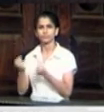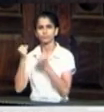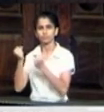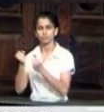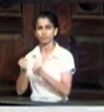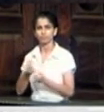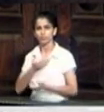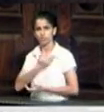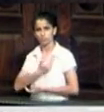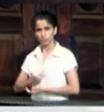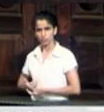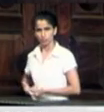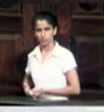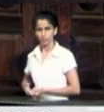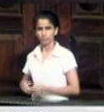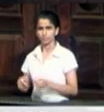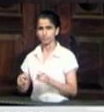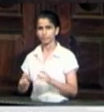executivo,